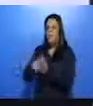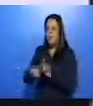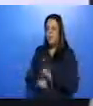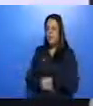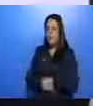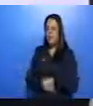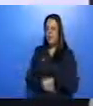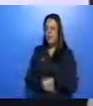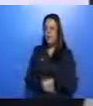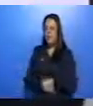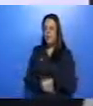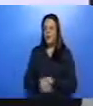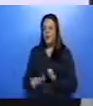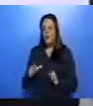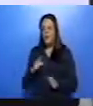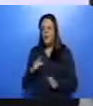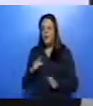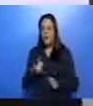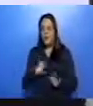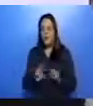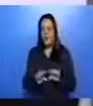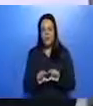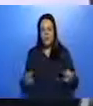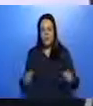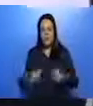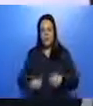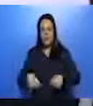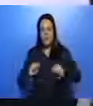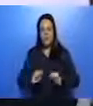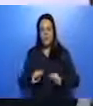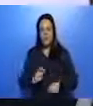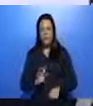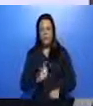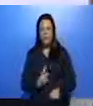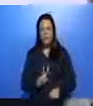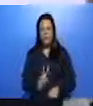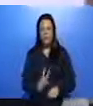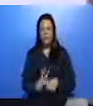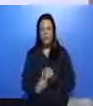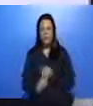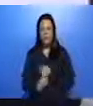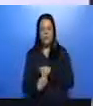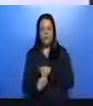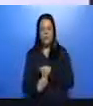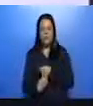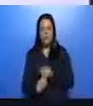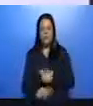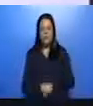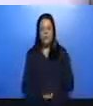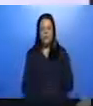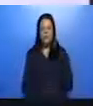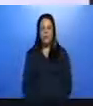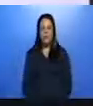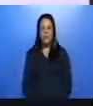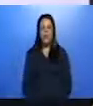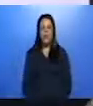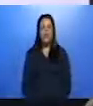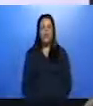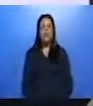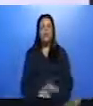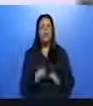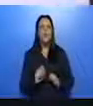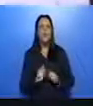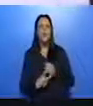Período composto por duas orações, porque eu tenho dois verbos. Bom, onde que eu tenho meu verbo de